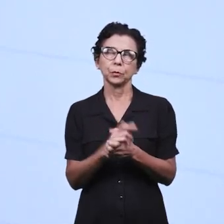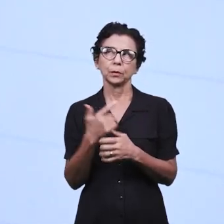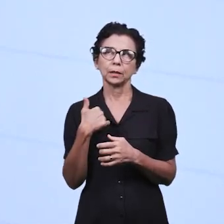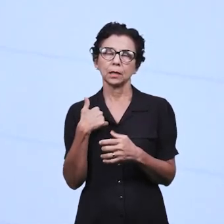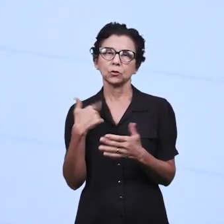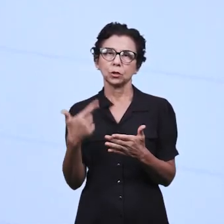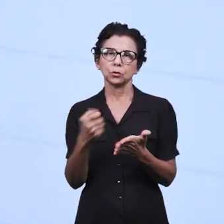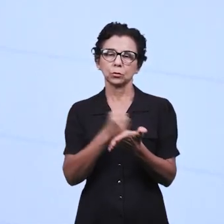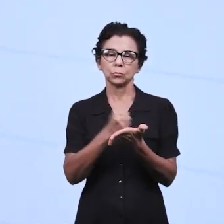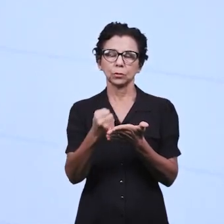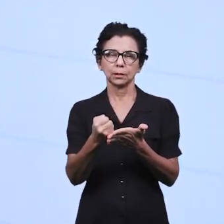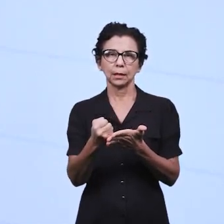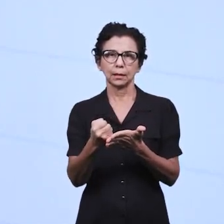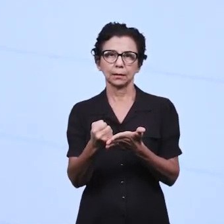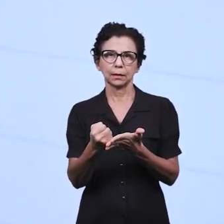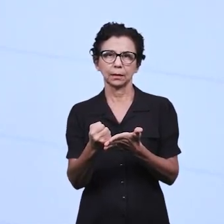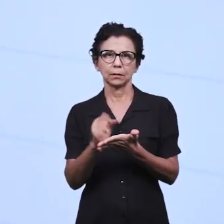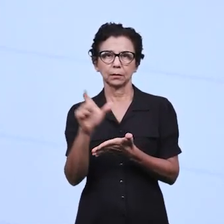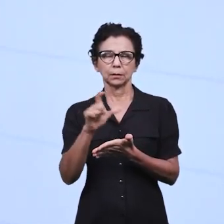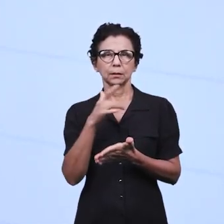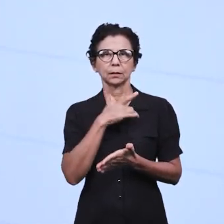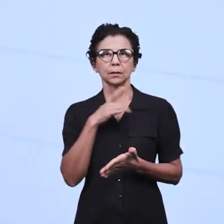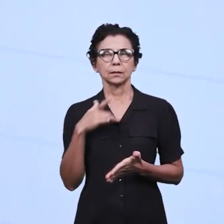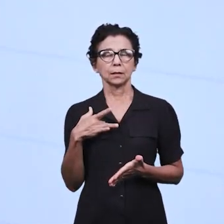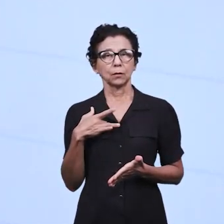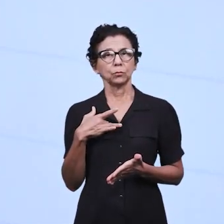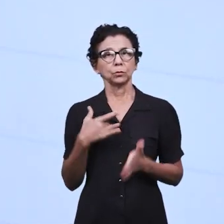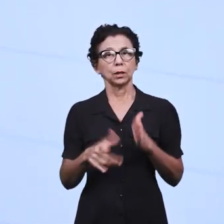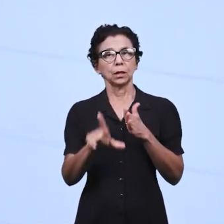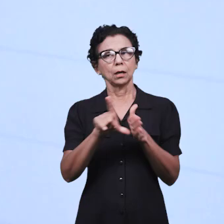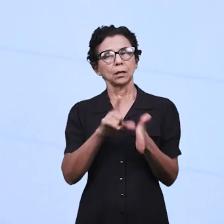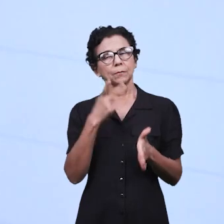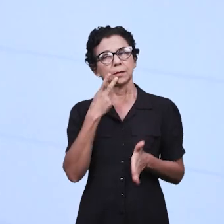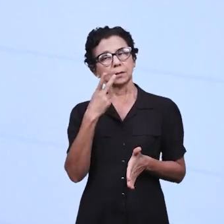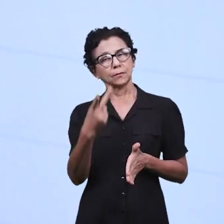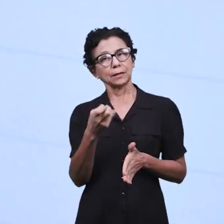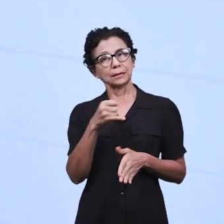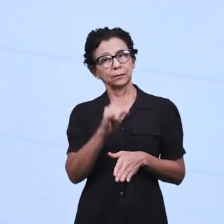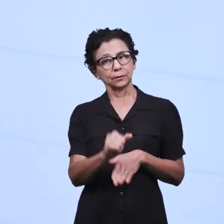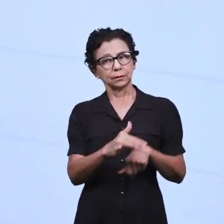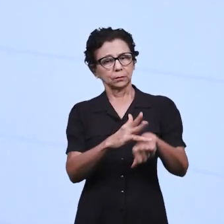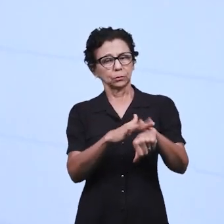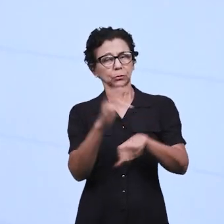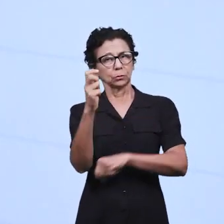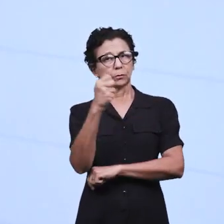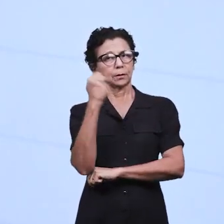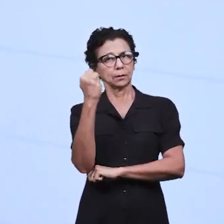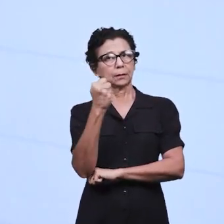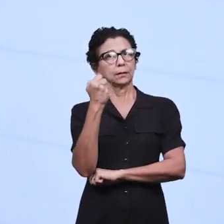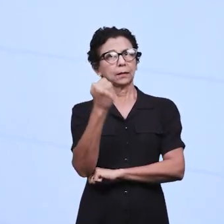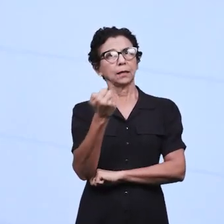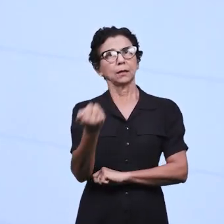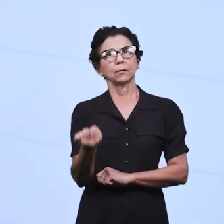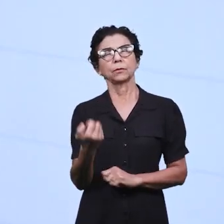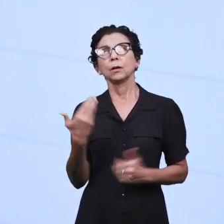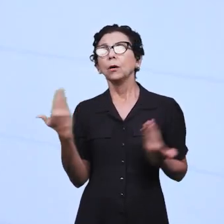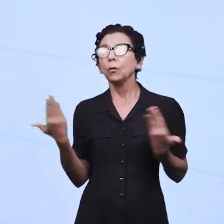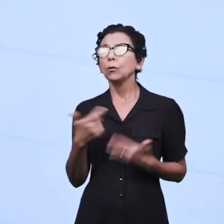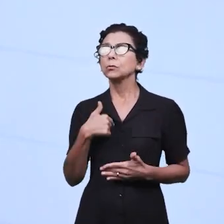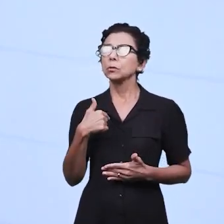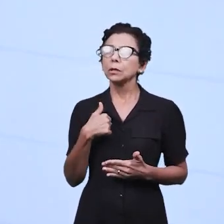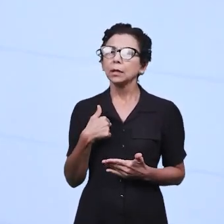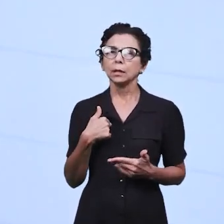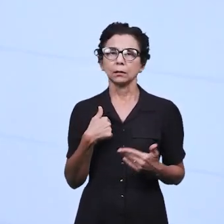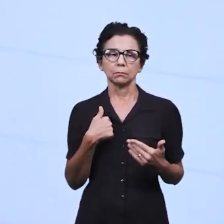plano de saúde, a gente precisa dizer se a gente tem uma doença grave, claro, uma doença pré-existente, né? Eu estou contratando um plano de saúde hoje, eu tenho alguma doença hoje